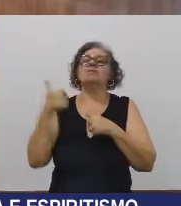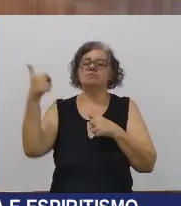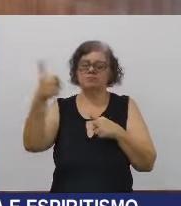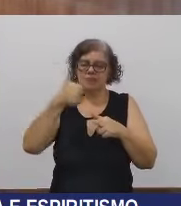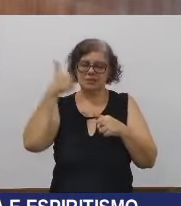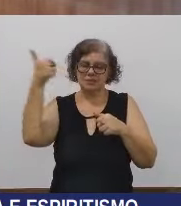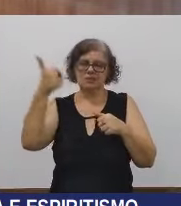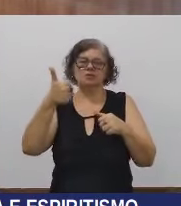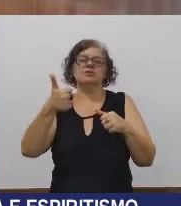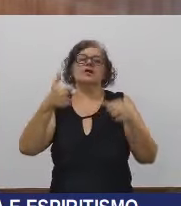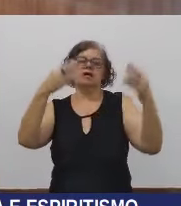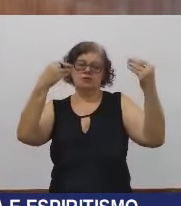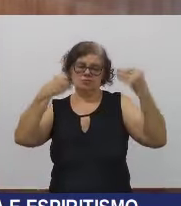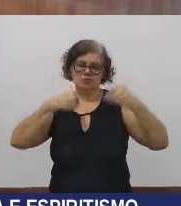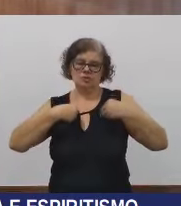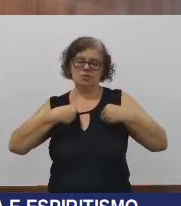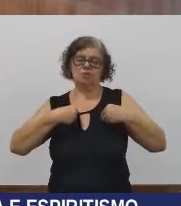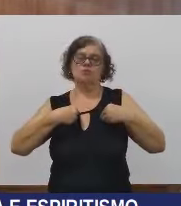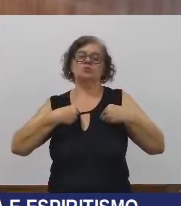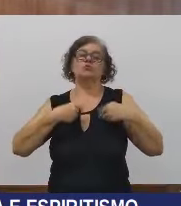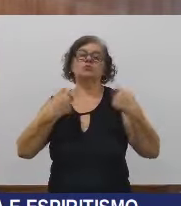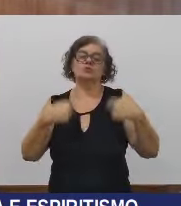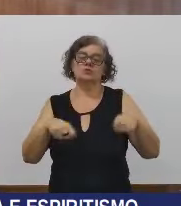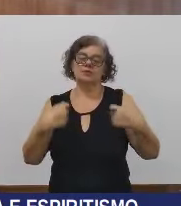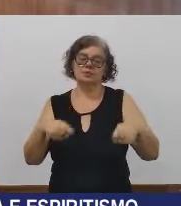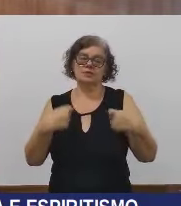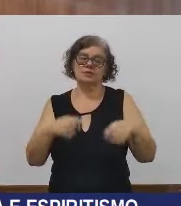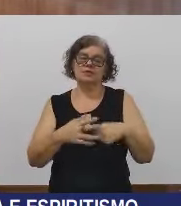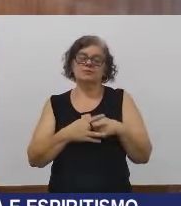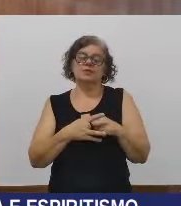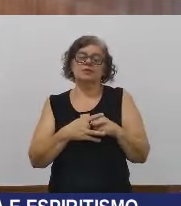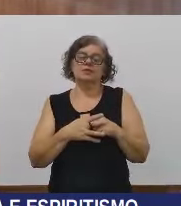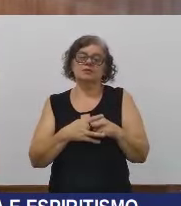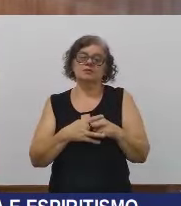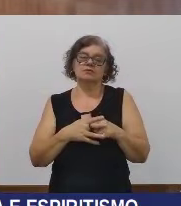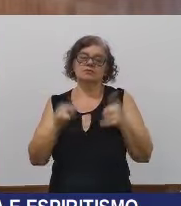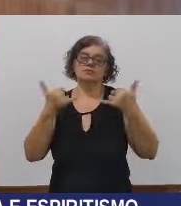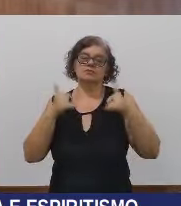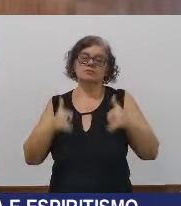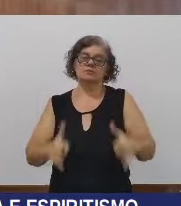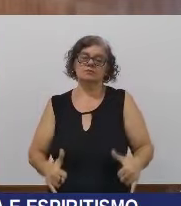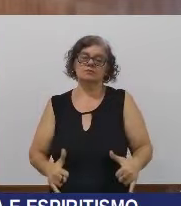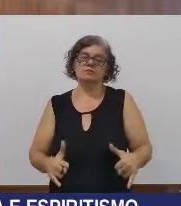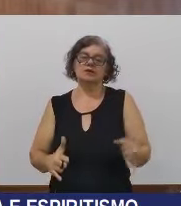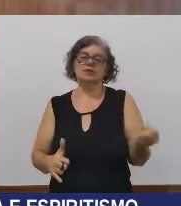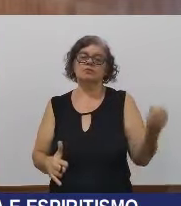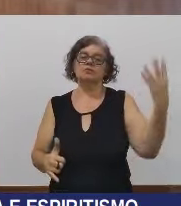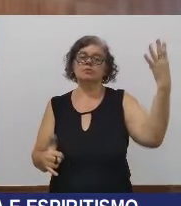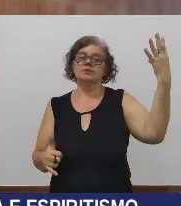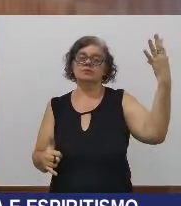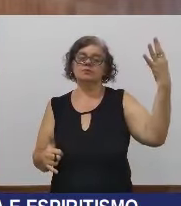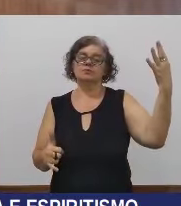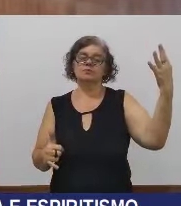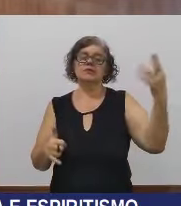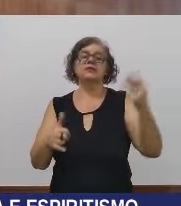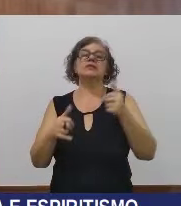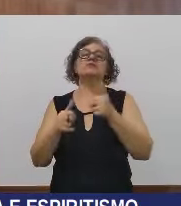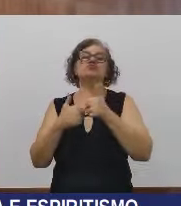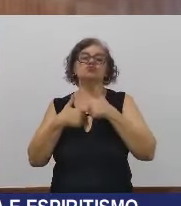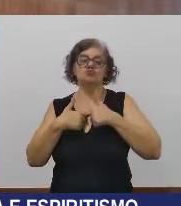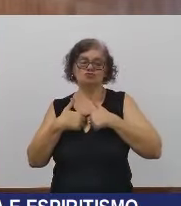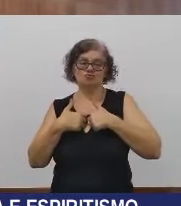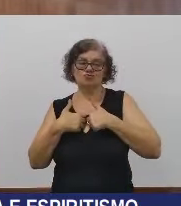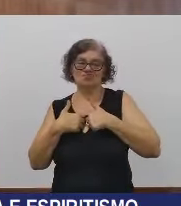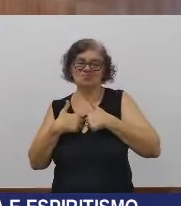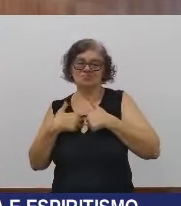e recuperados de acordo com o seu merecimento e com a sua necessidade. Vamos vibrar por aqueles espíritos, irmãos